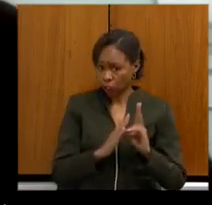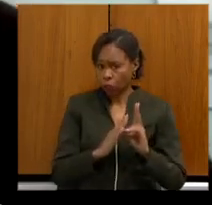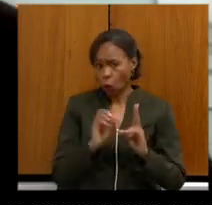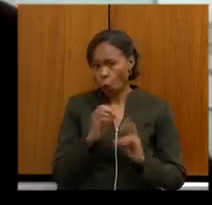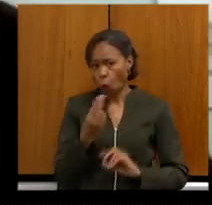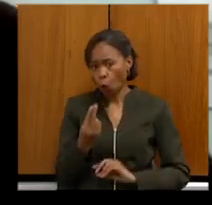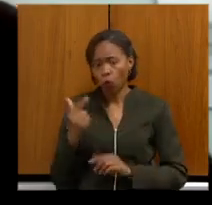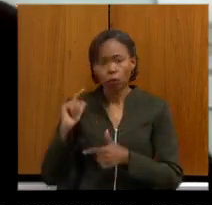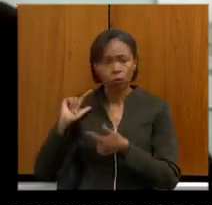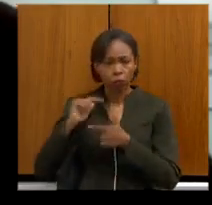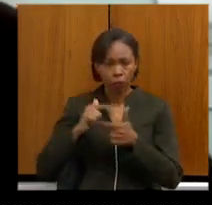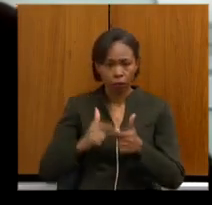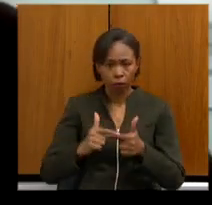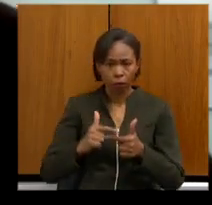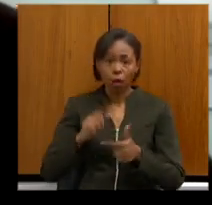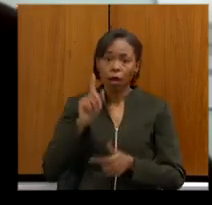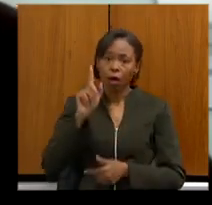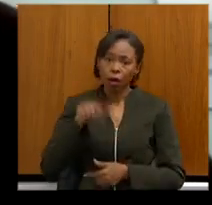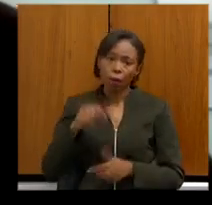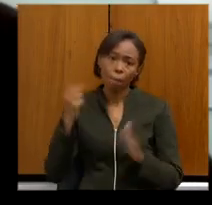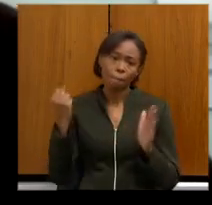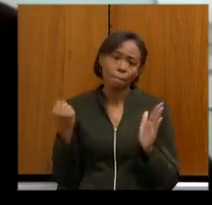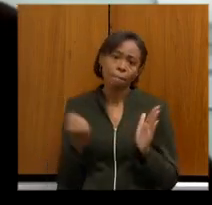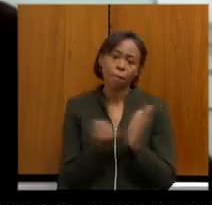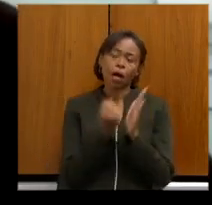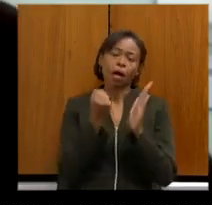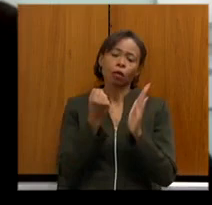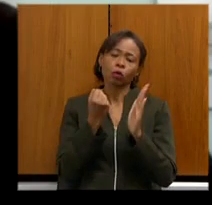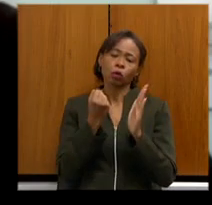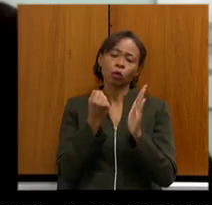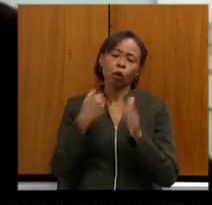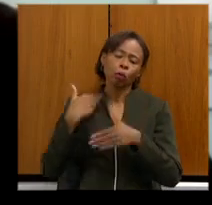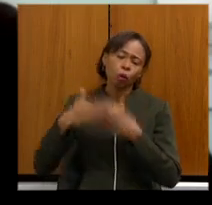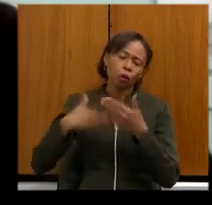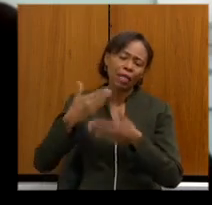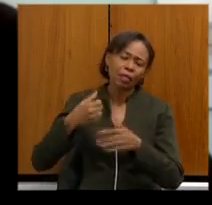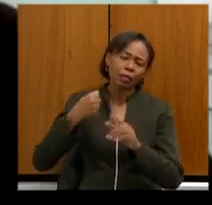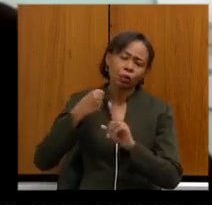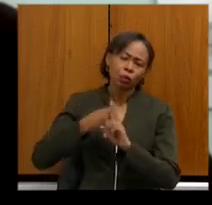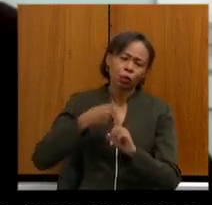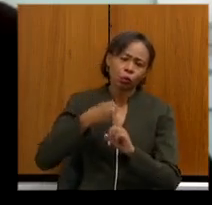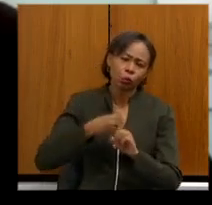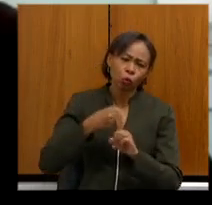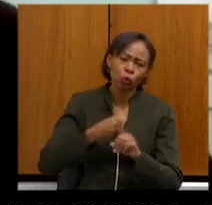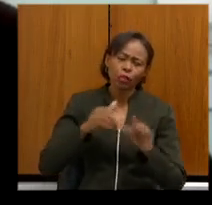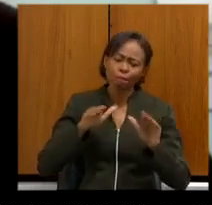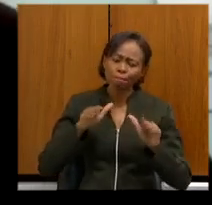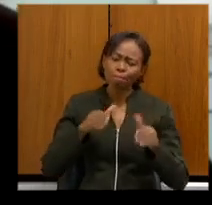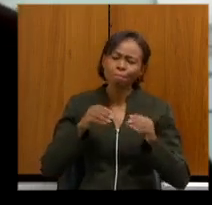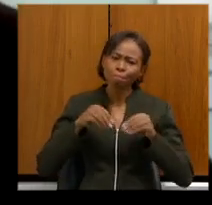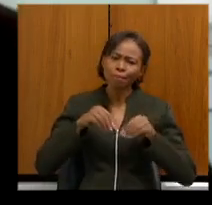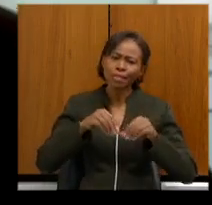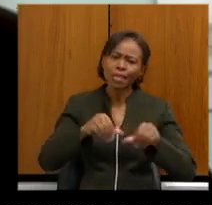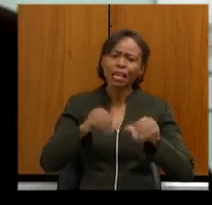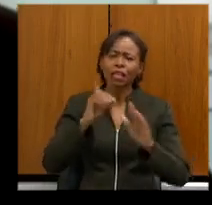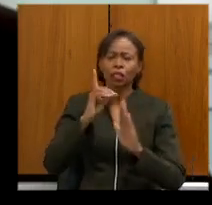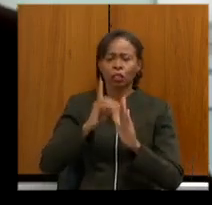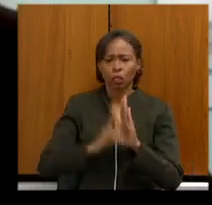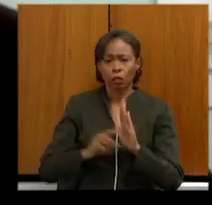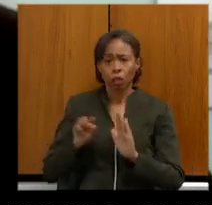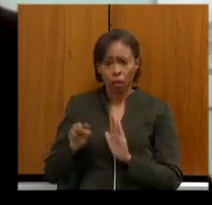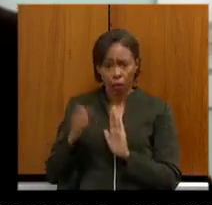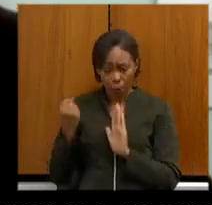Marco assim do processo de luta por terra e direitos este Marco e